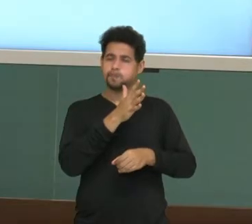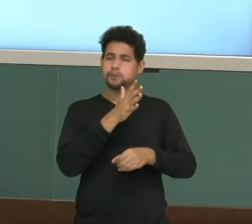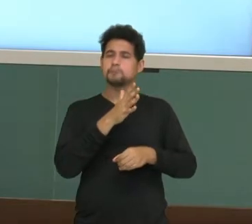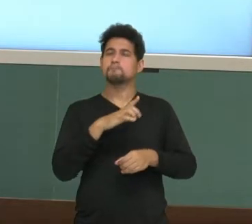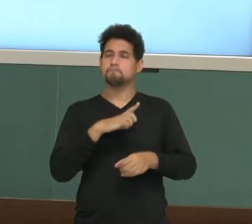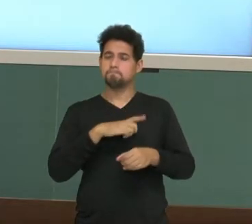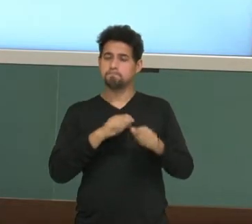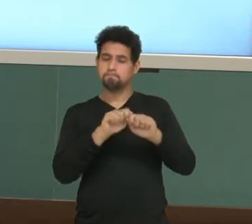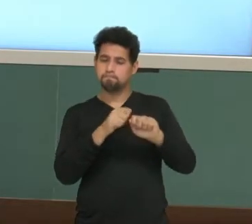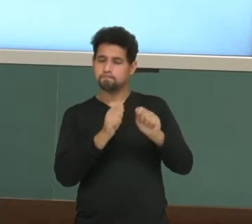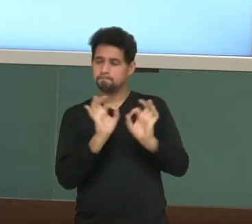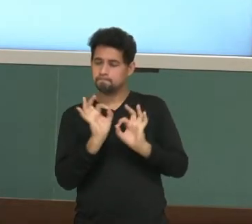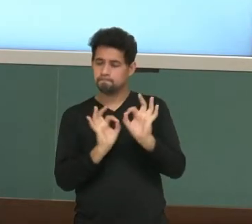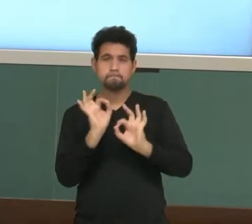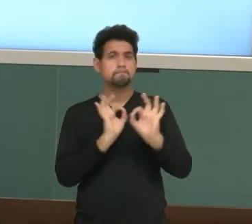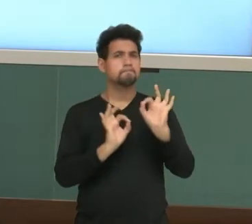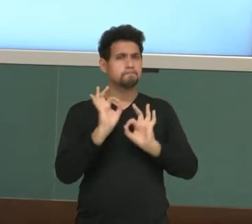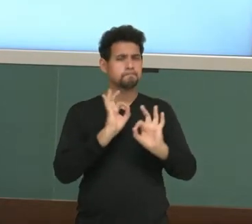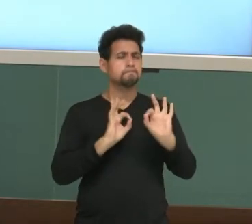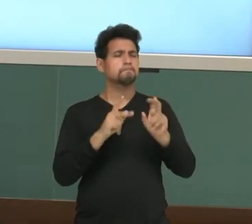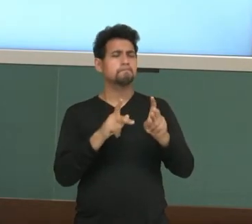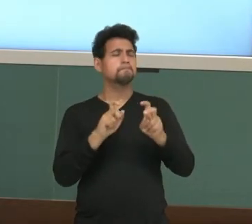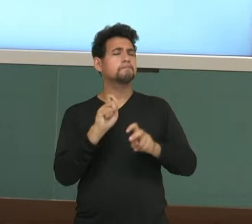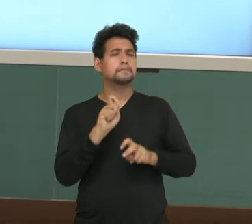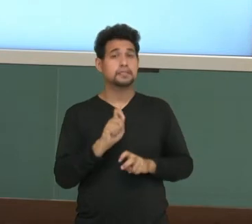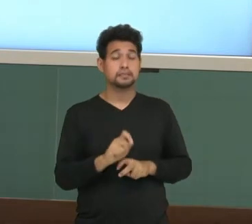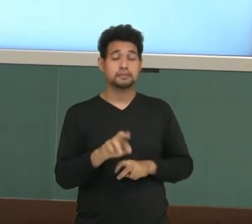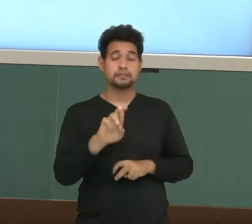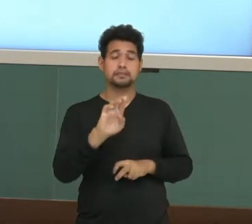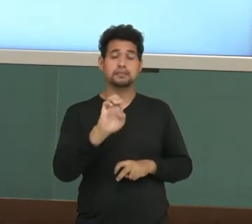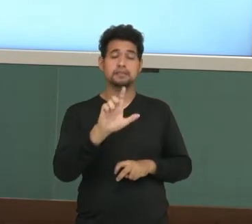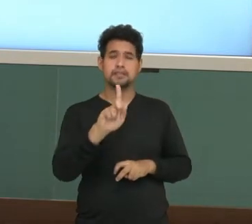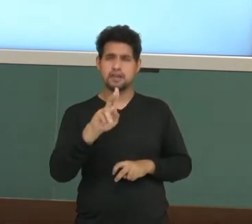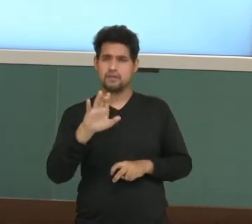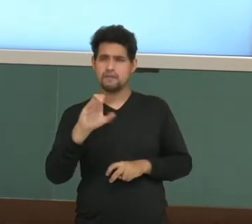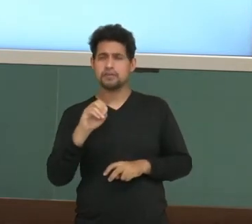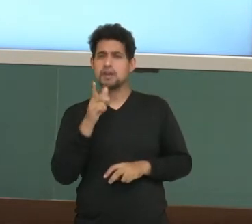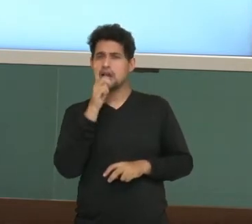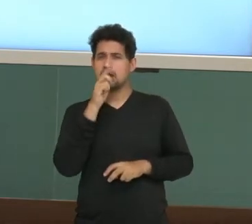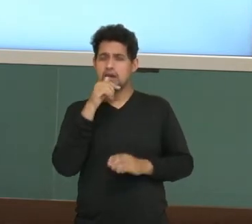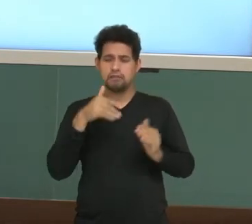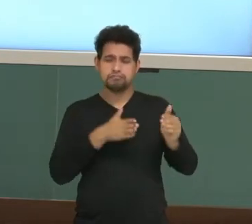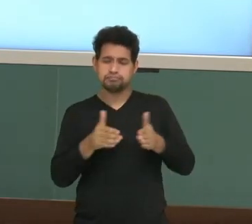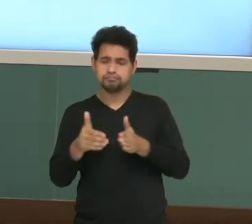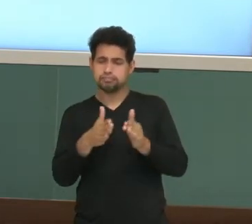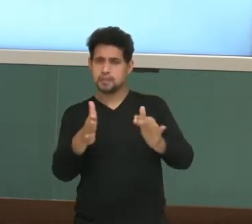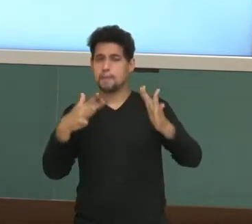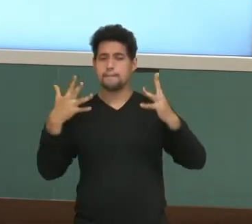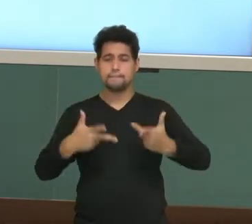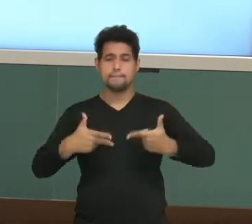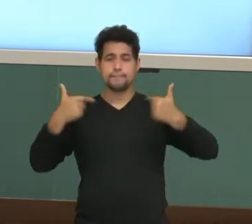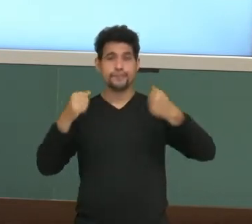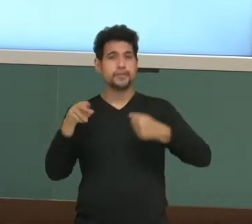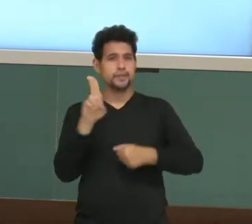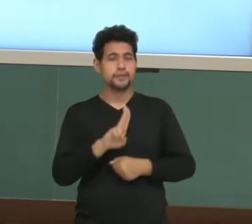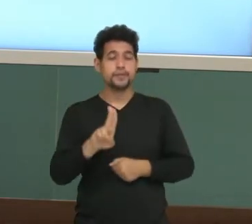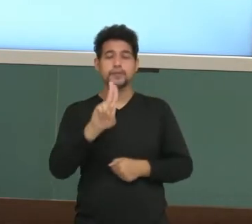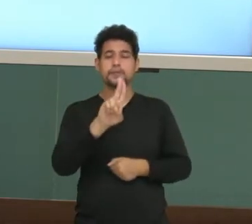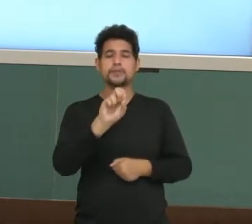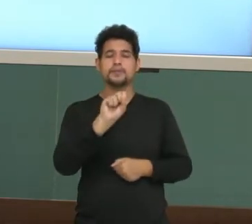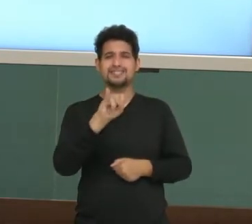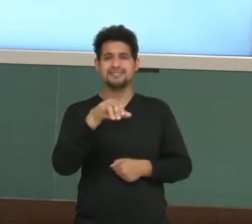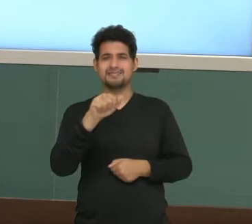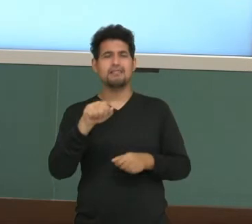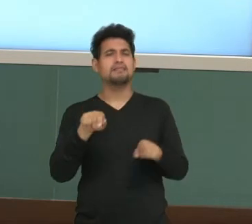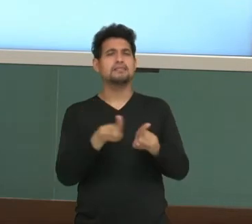hidrelétricas instaladas. Haja vista que o relevo e a hidrografia são favoráveis à instalação dessas usinas e